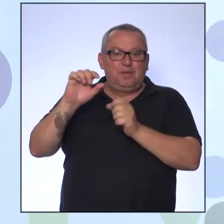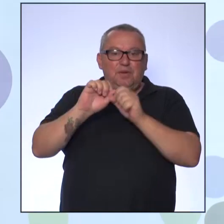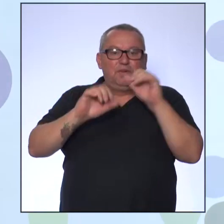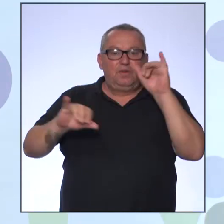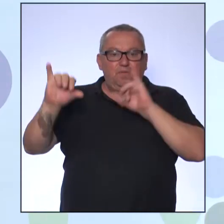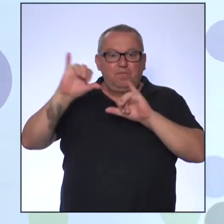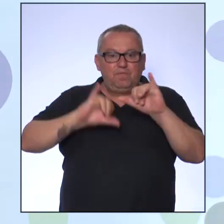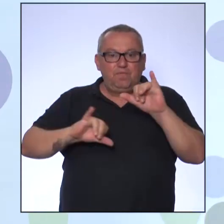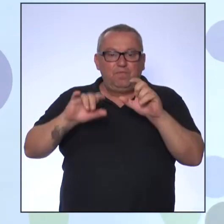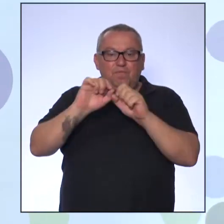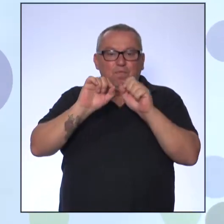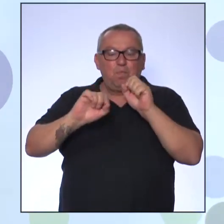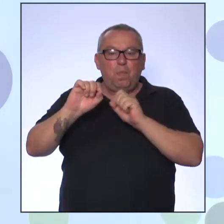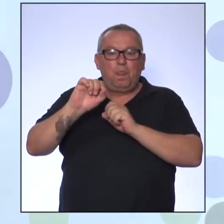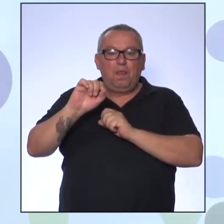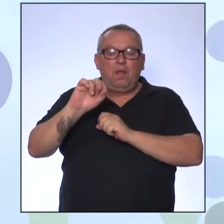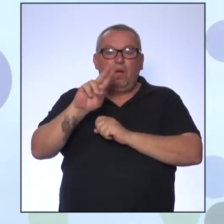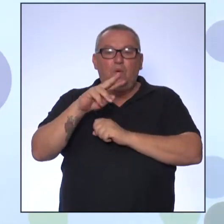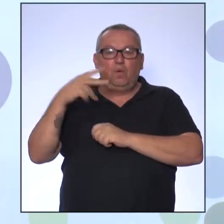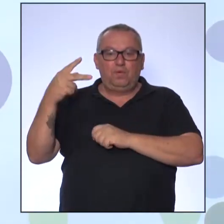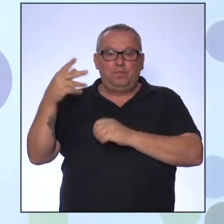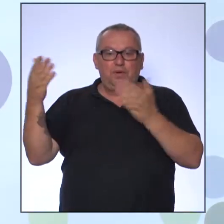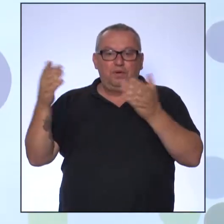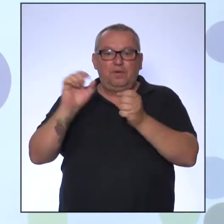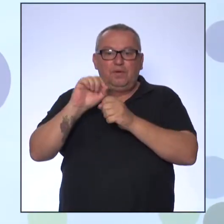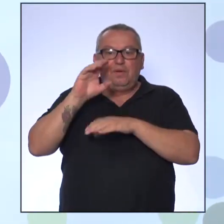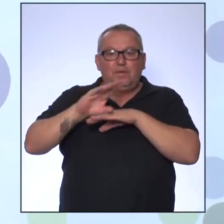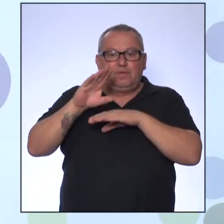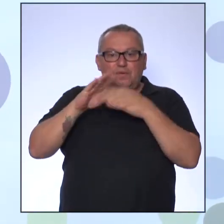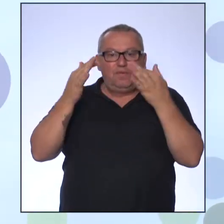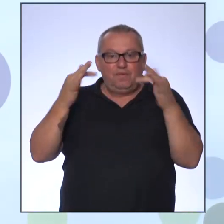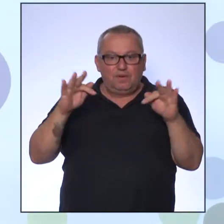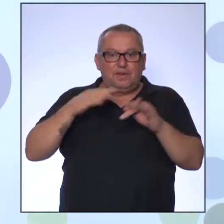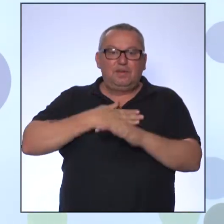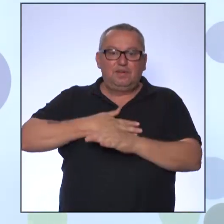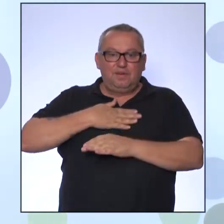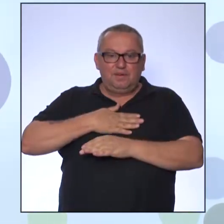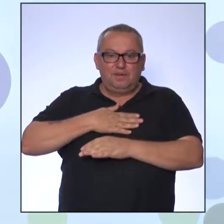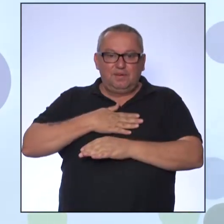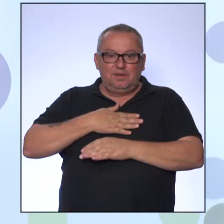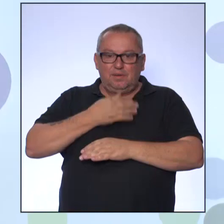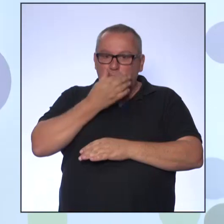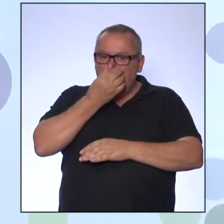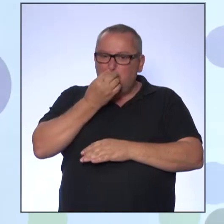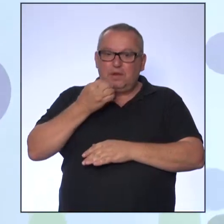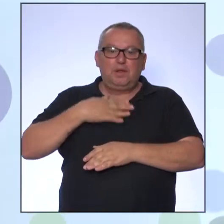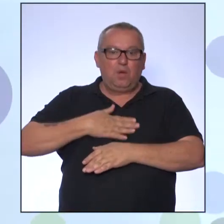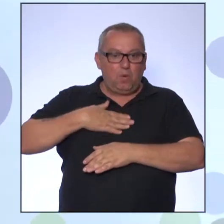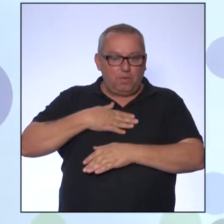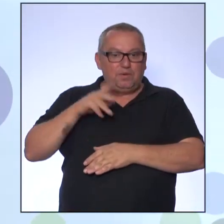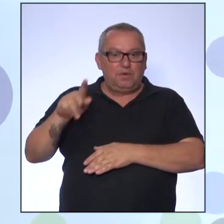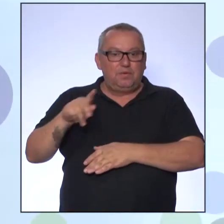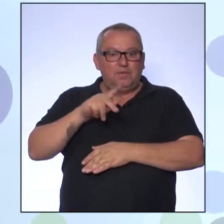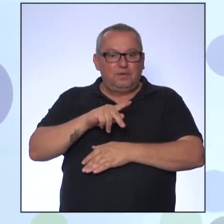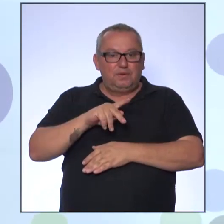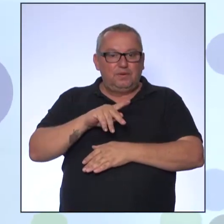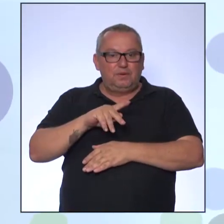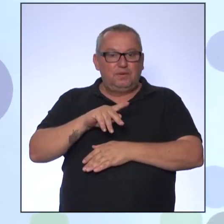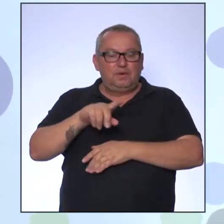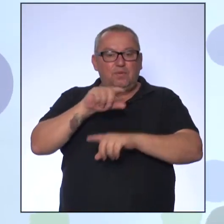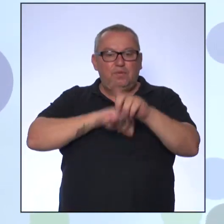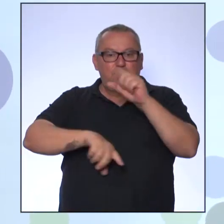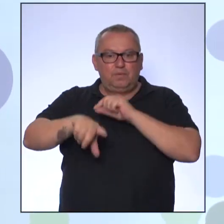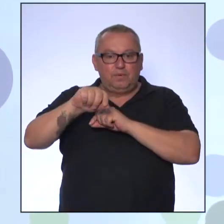experimentos, eu fui fazer a Universidade de São Paulo, onde eu fiz o curso de física, e eu descobri também que eu amo ser professor. E aí, eu